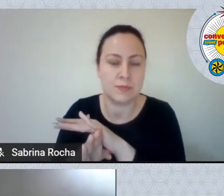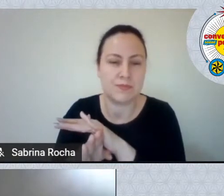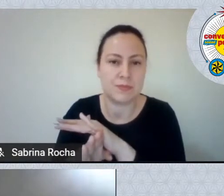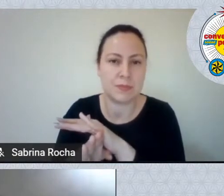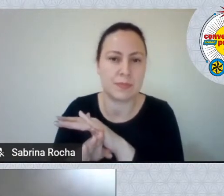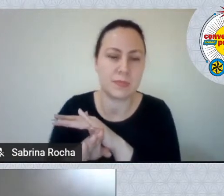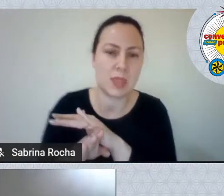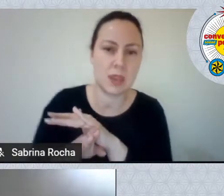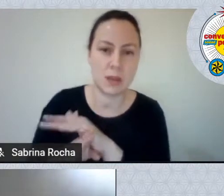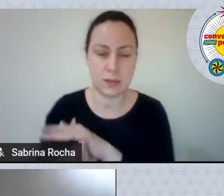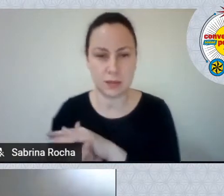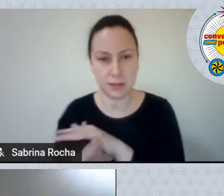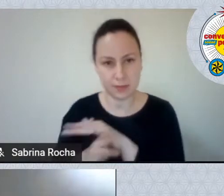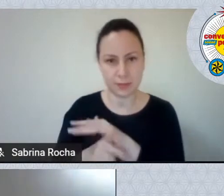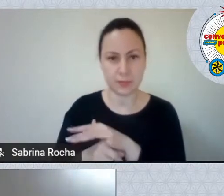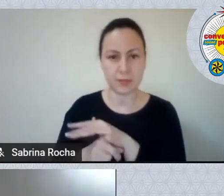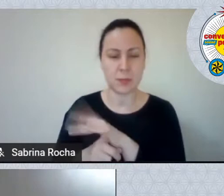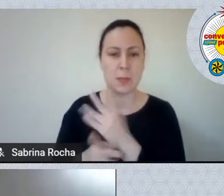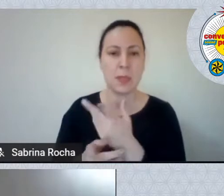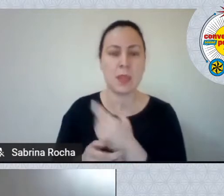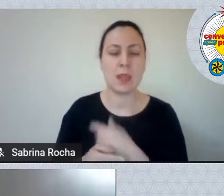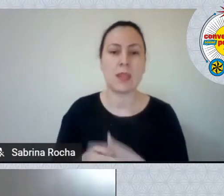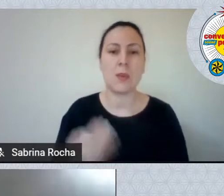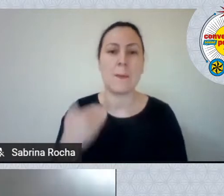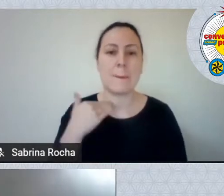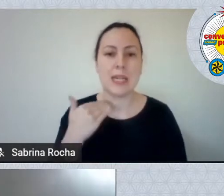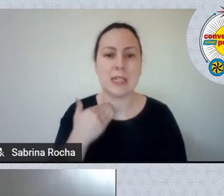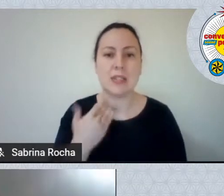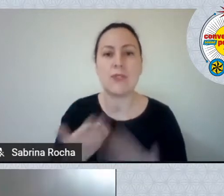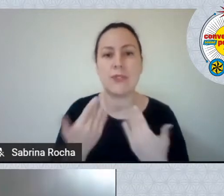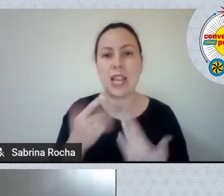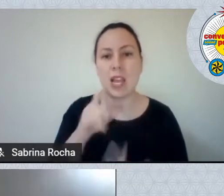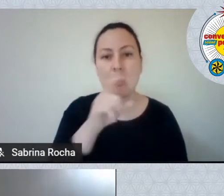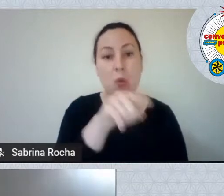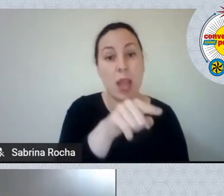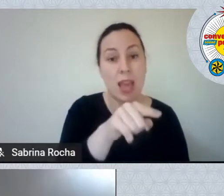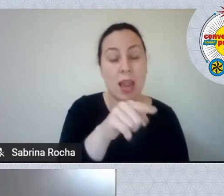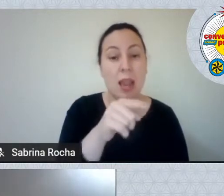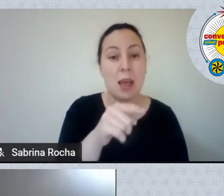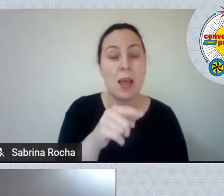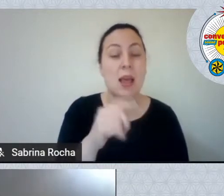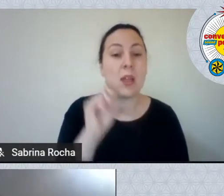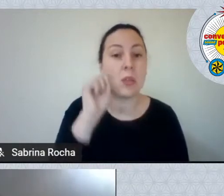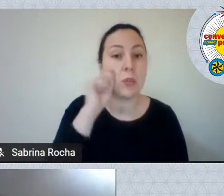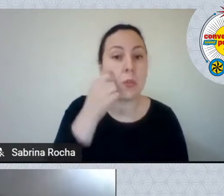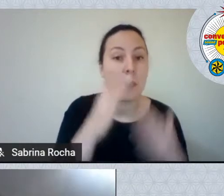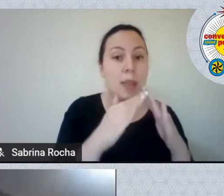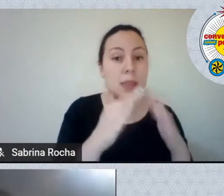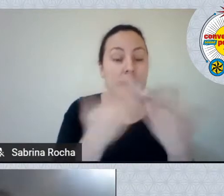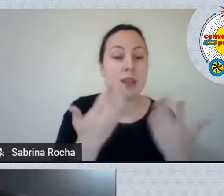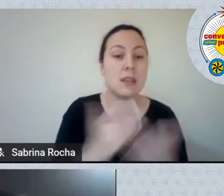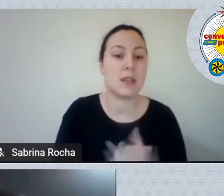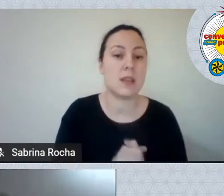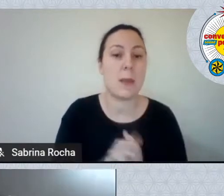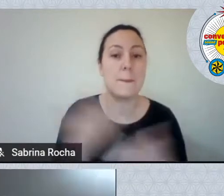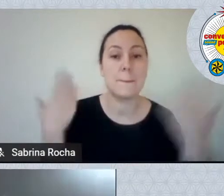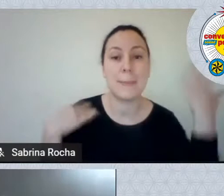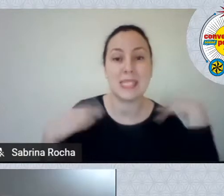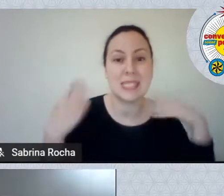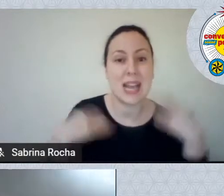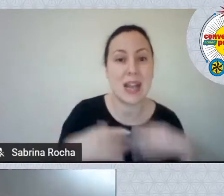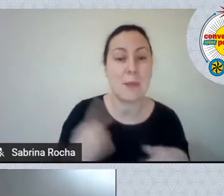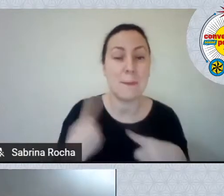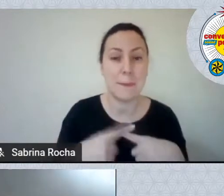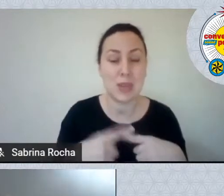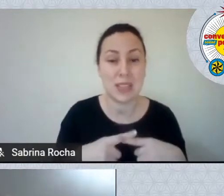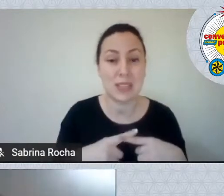exuberante. Né? Ir no banco, ir falar com aquela pessoa na padaria, passear, porque aquilo garante continuidades